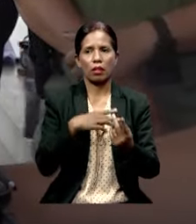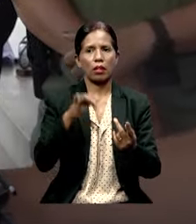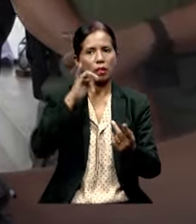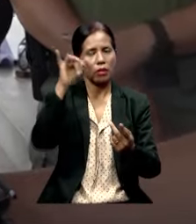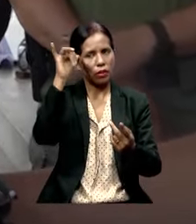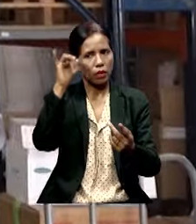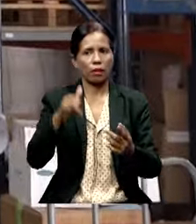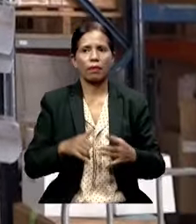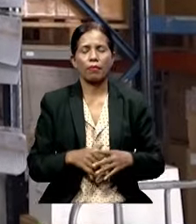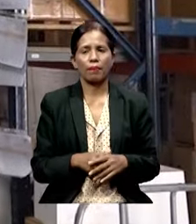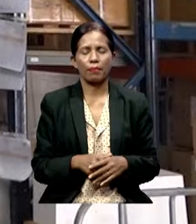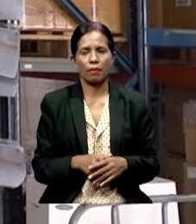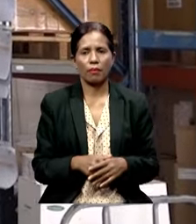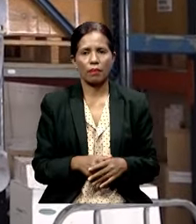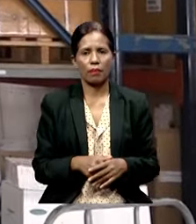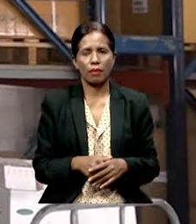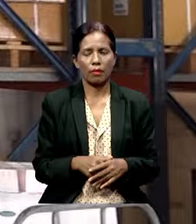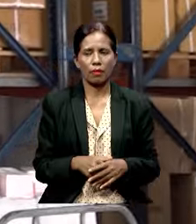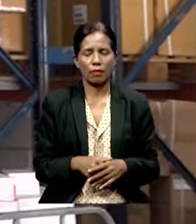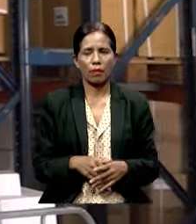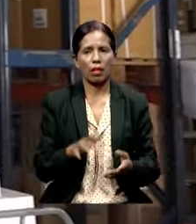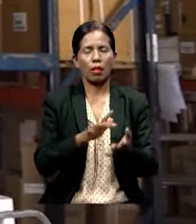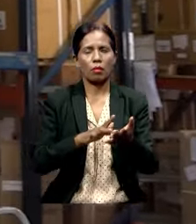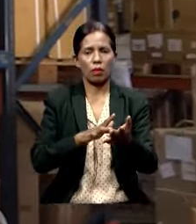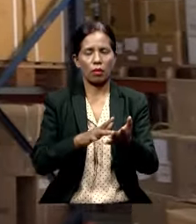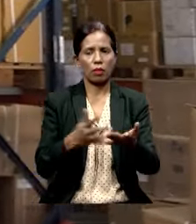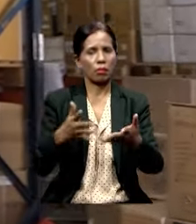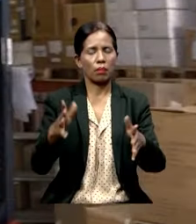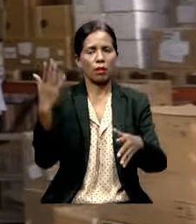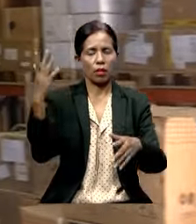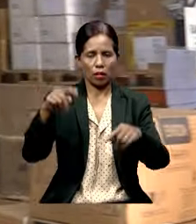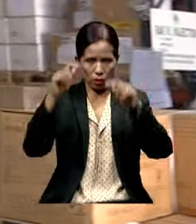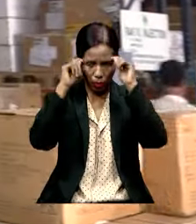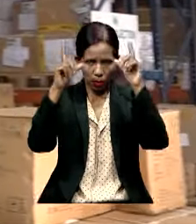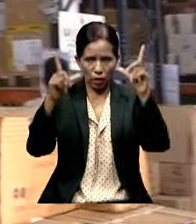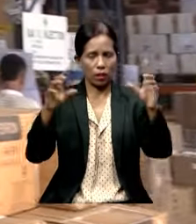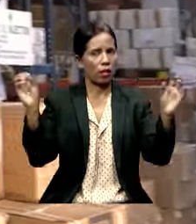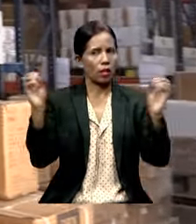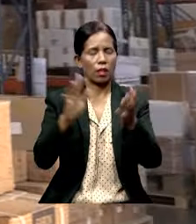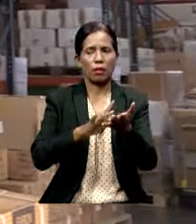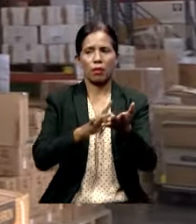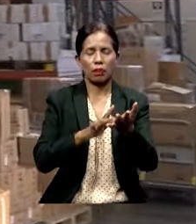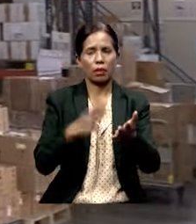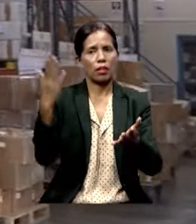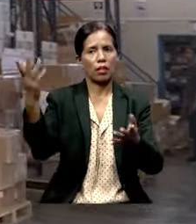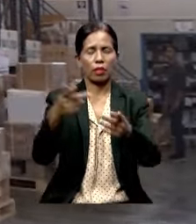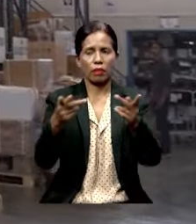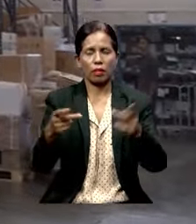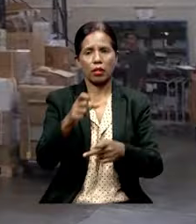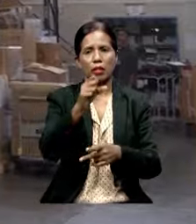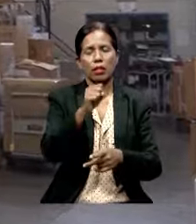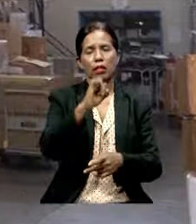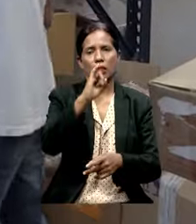ne. Daudang ne ai moruk mamuk iha teritorio nasional, no la iha ona ai moruk reserva iha armazen Instituto